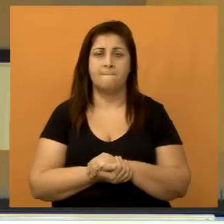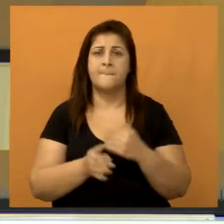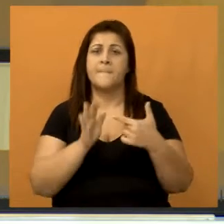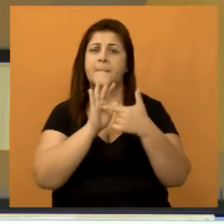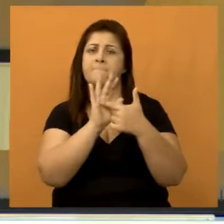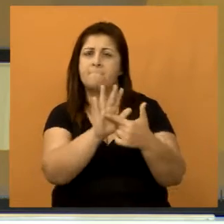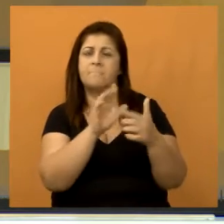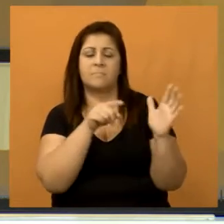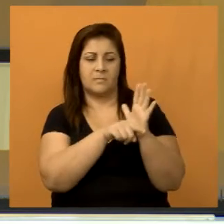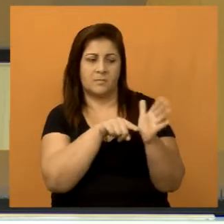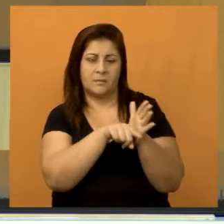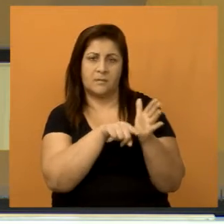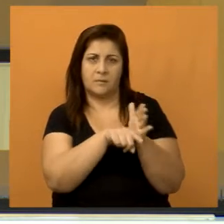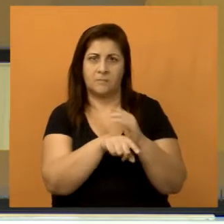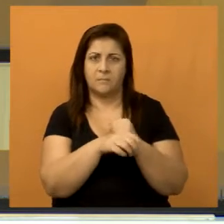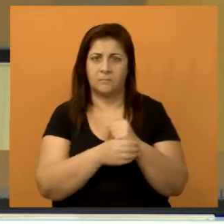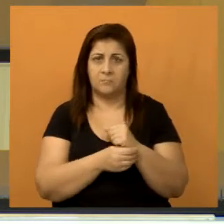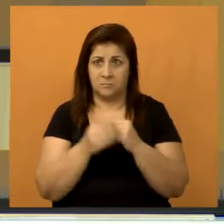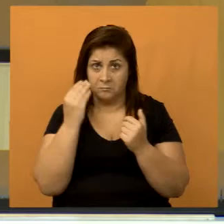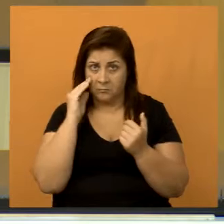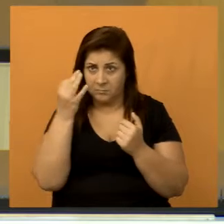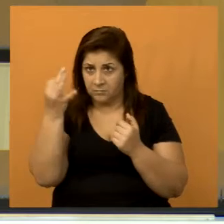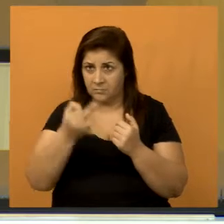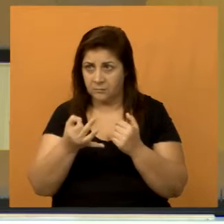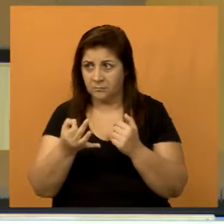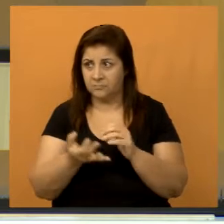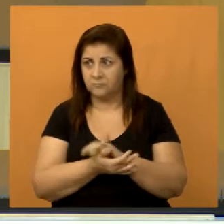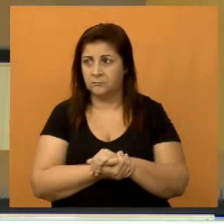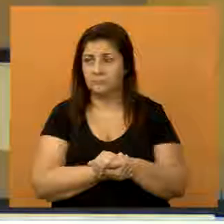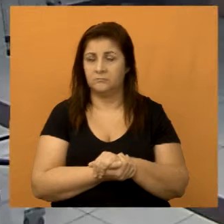da investigação. É isso que eu entendi?